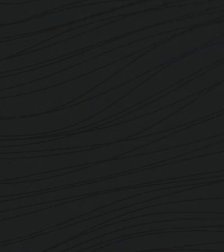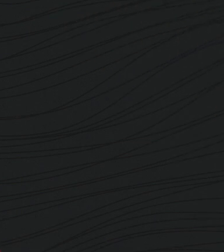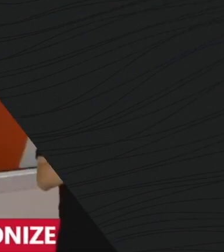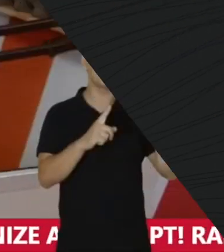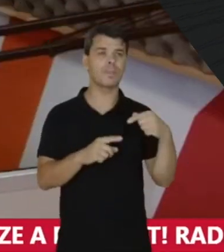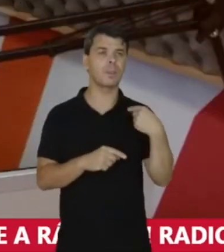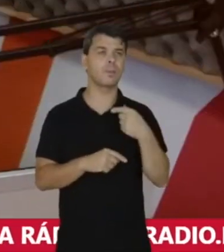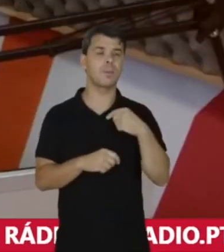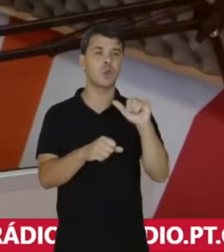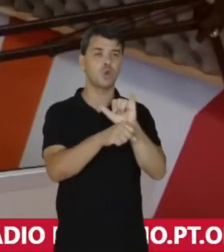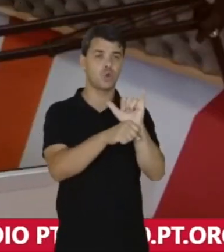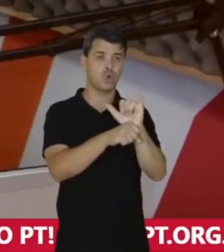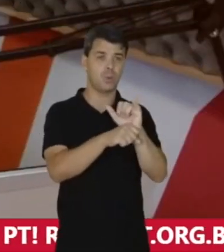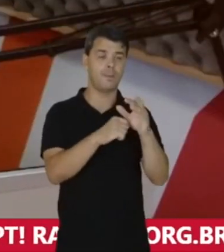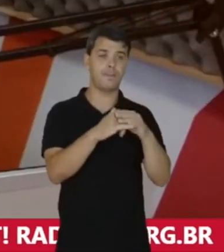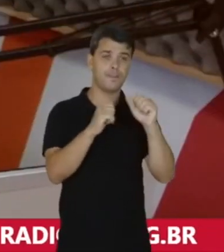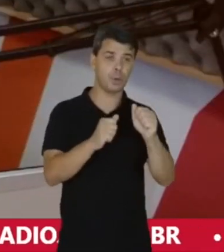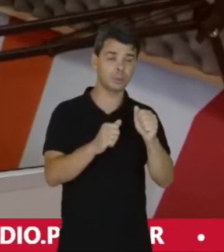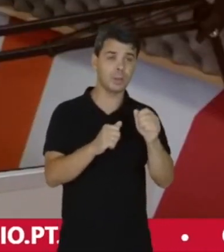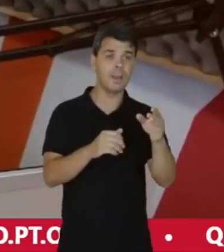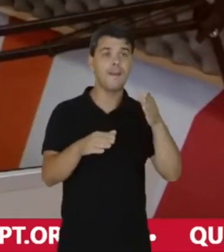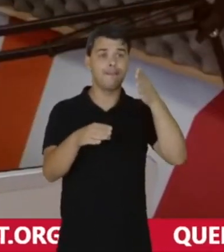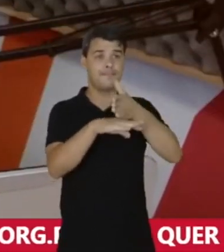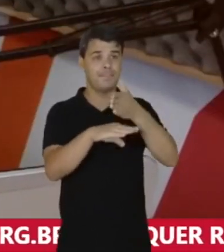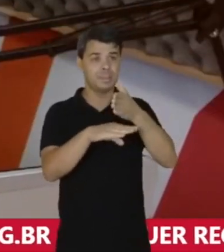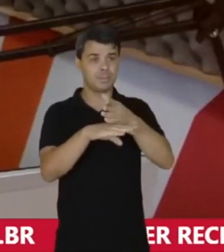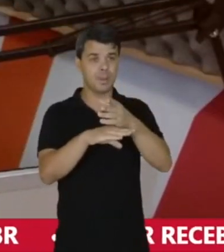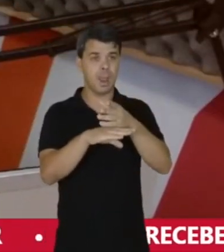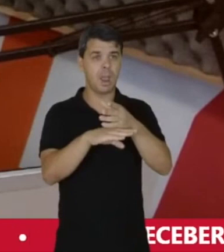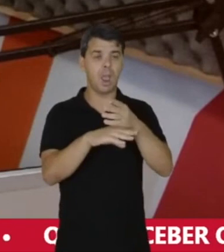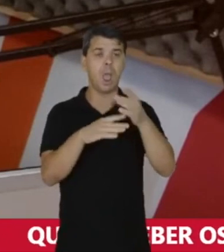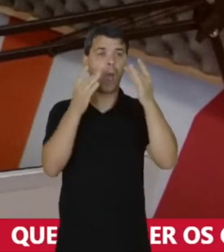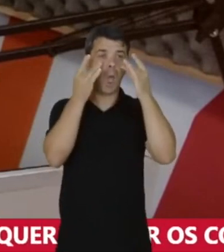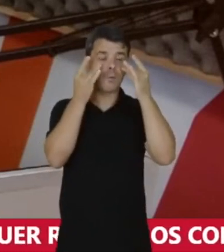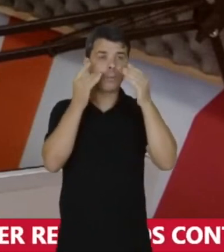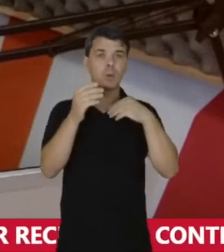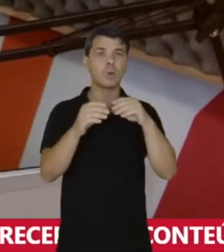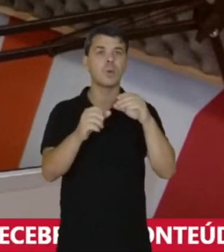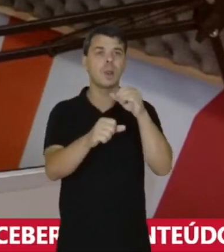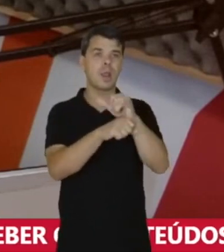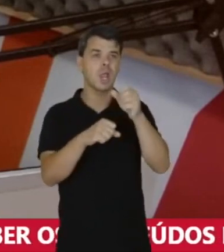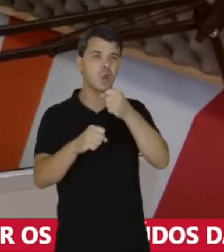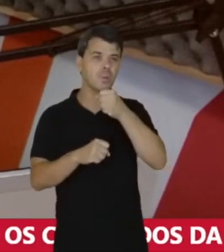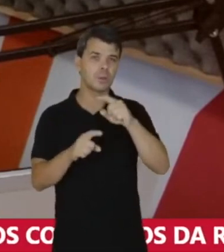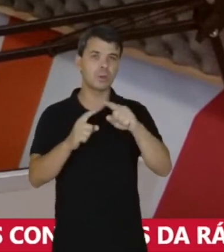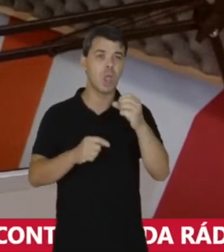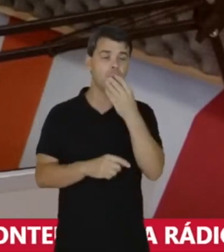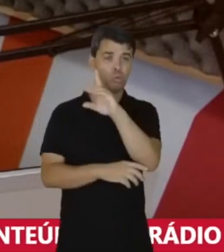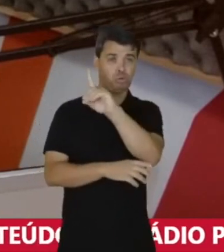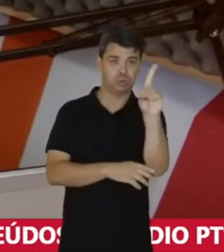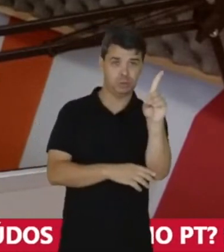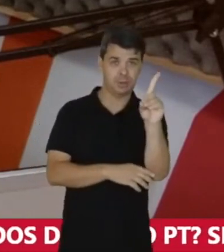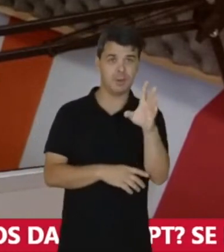acompanhando então pelo YouTube, pode participar ao vivo pelo chat. As pessoas já estão dizendo de onde estão nos dando o bom